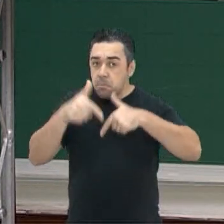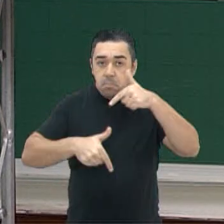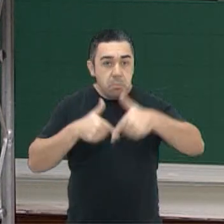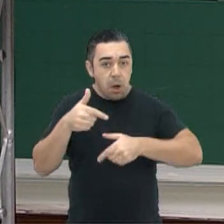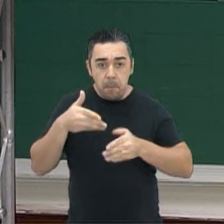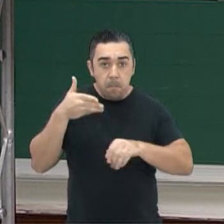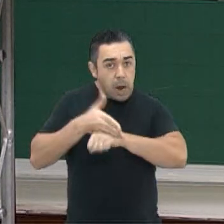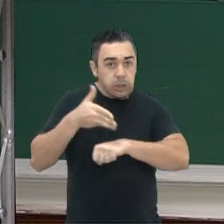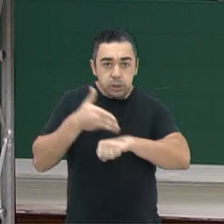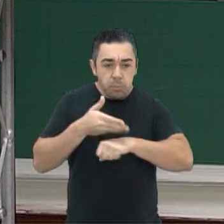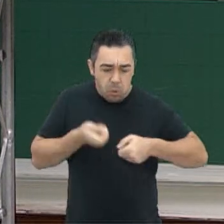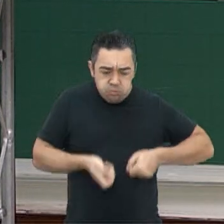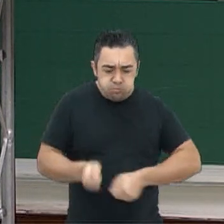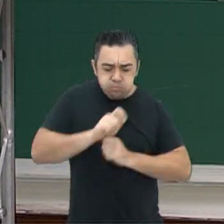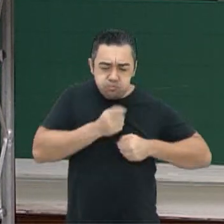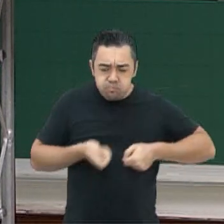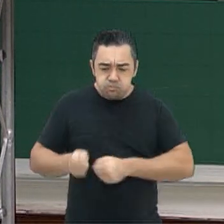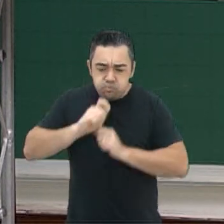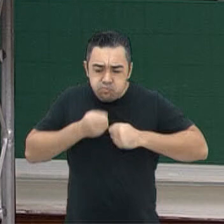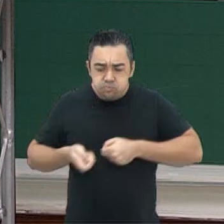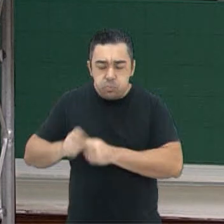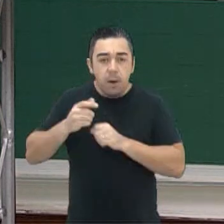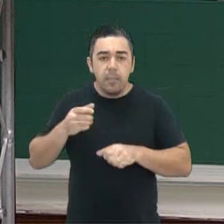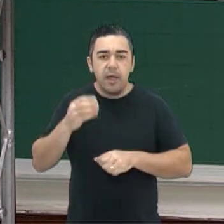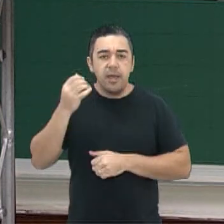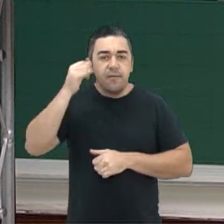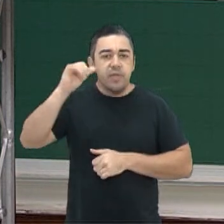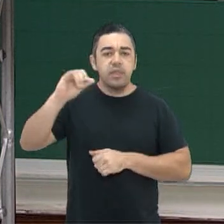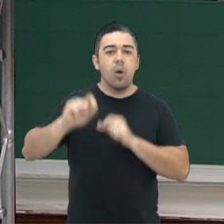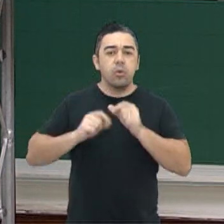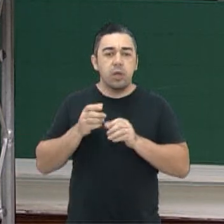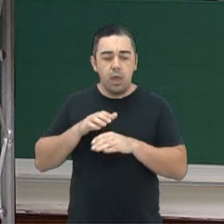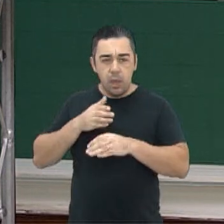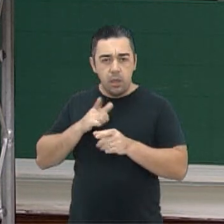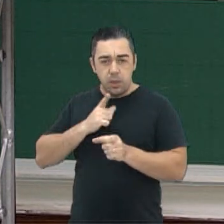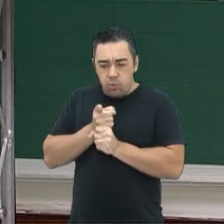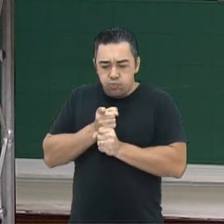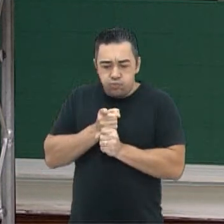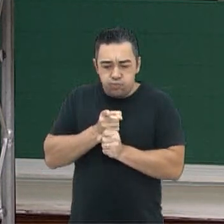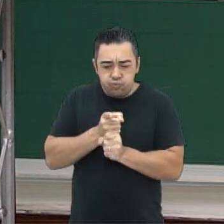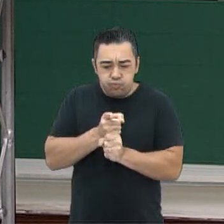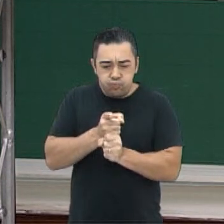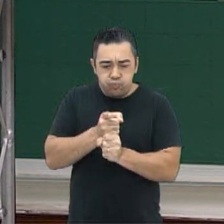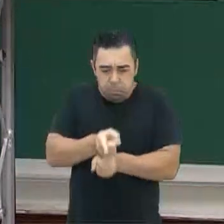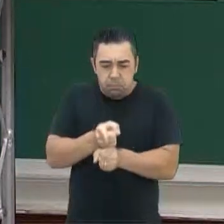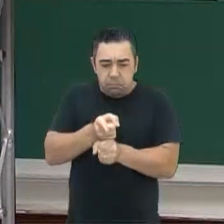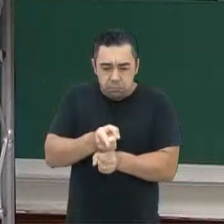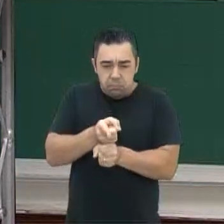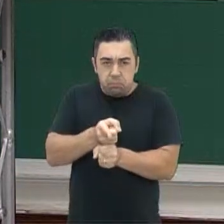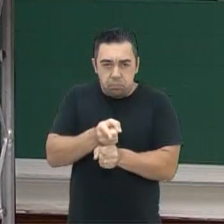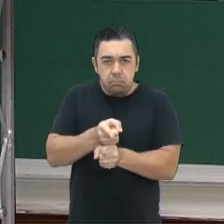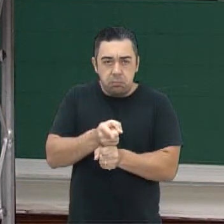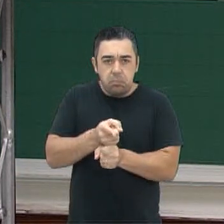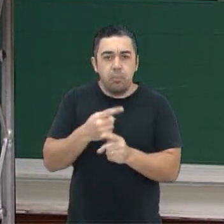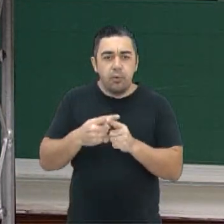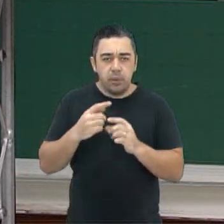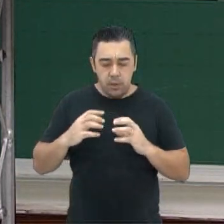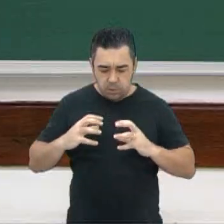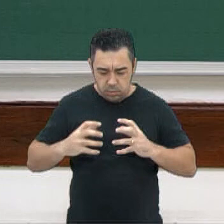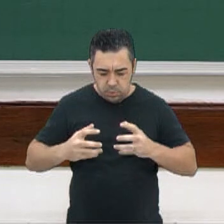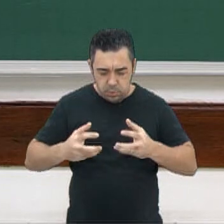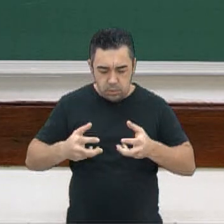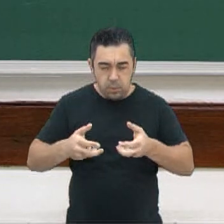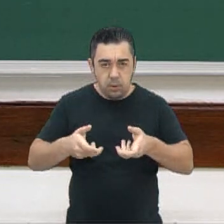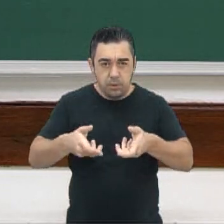da cidade de Moscou, impedindo a entrada dos tanques, né, para impedir a passagem dos tanques, porque o tanque utiliza um sistema de esteira, se